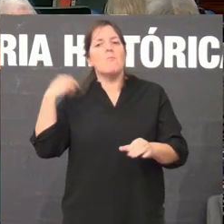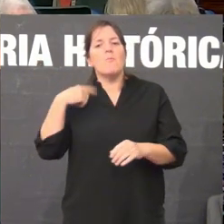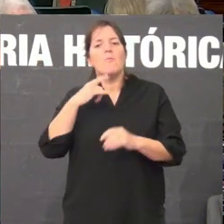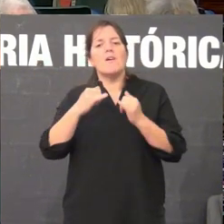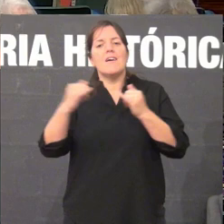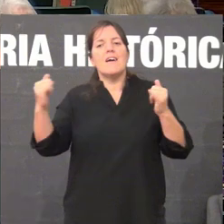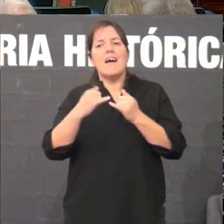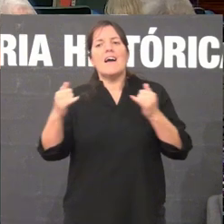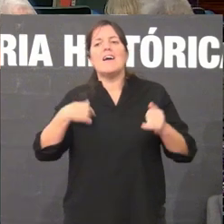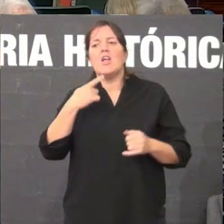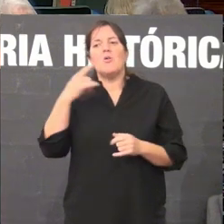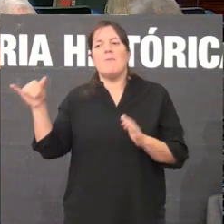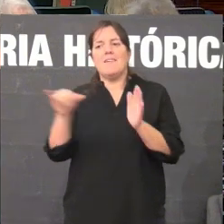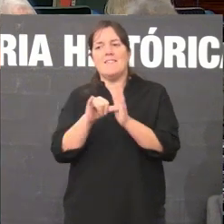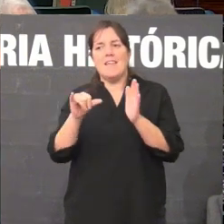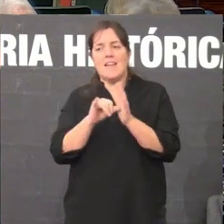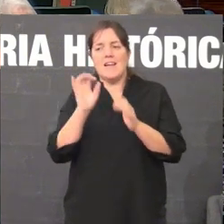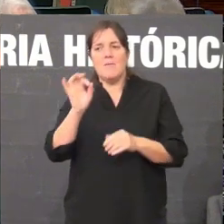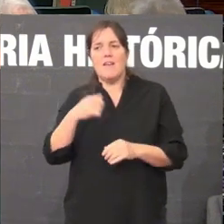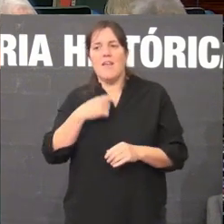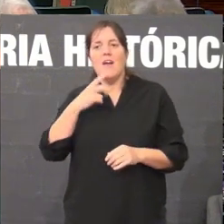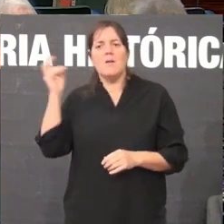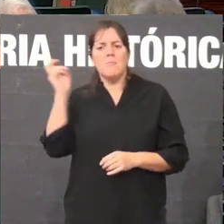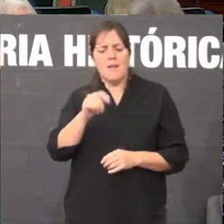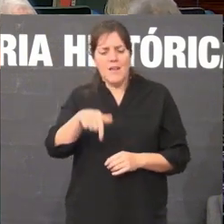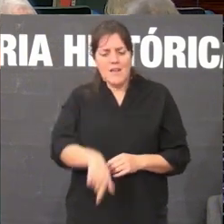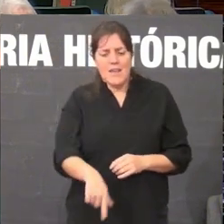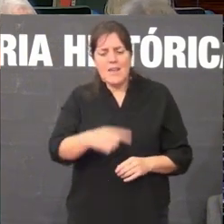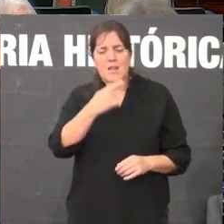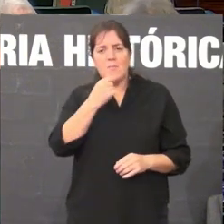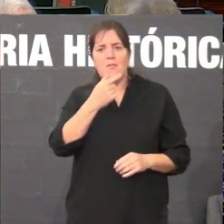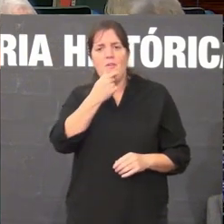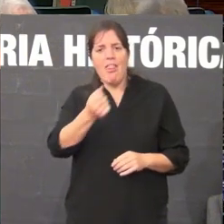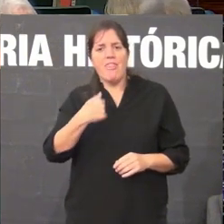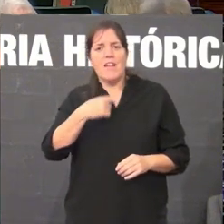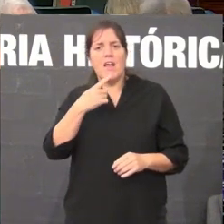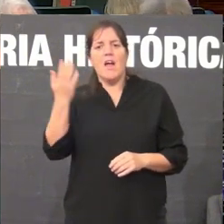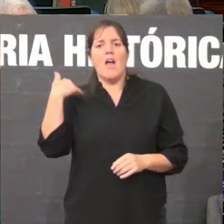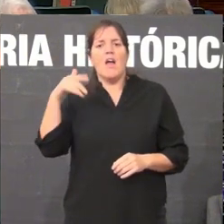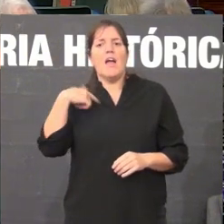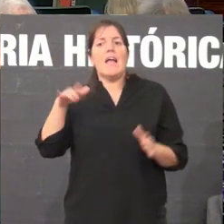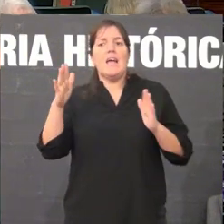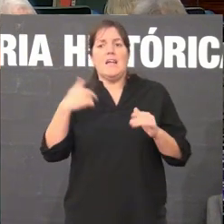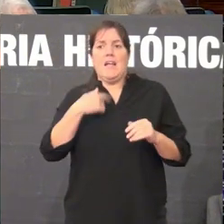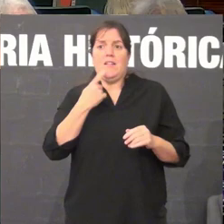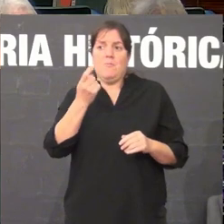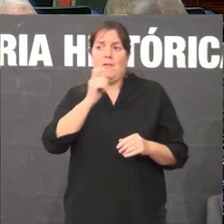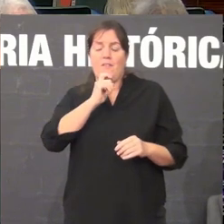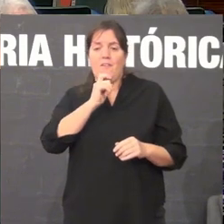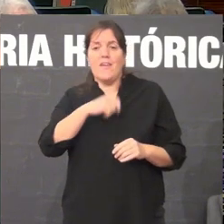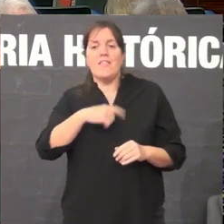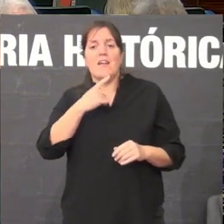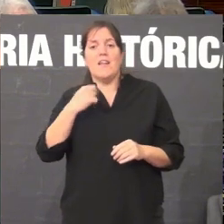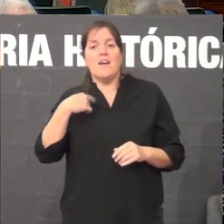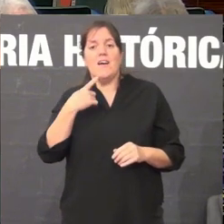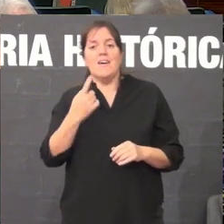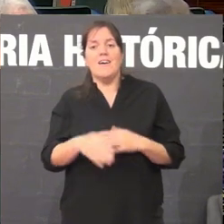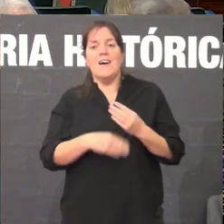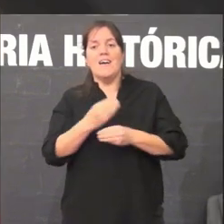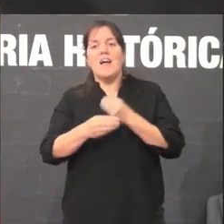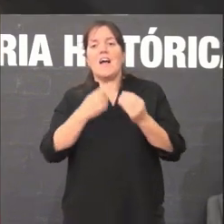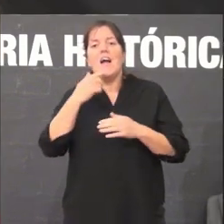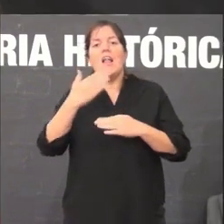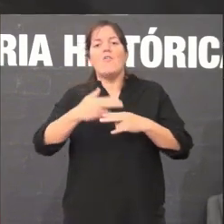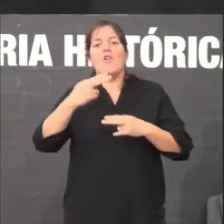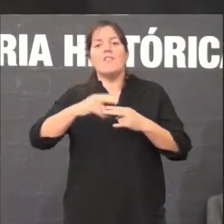tudo muito mais perto e que se chegava aqui muito mais rápido e que poderíamos circular também muito melhor em ambos os lados da